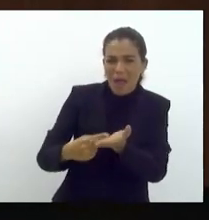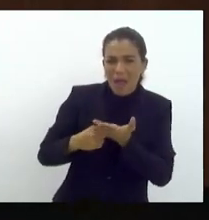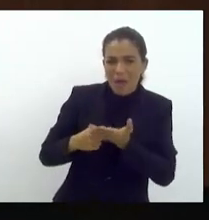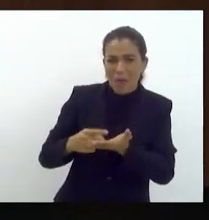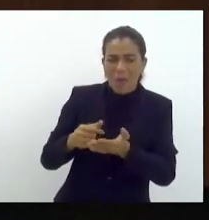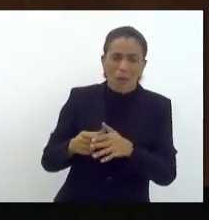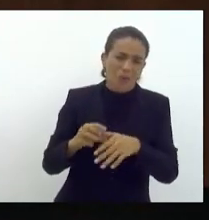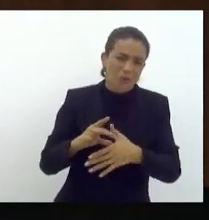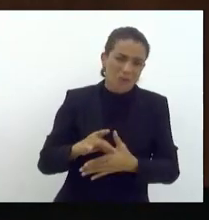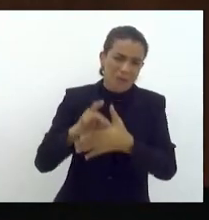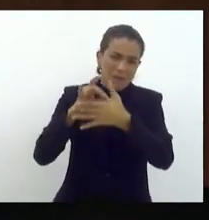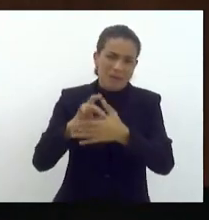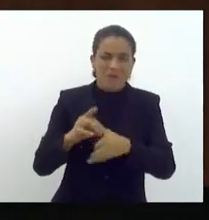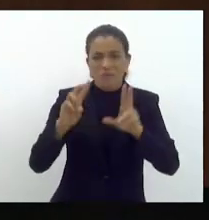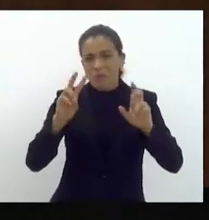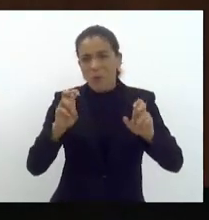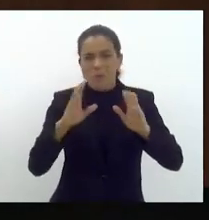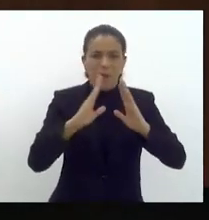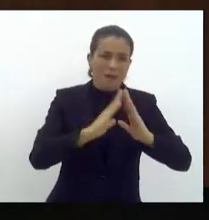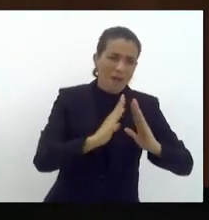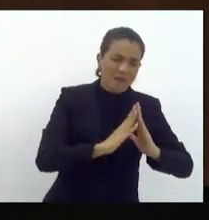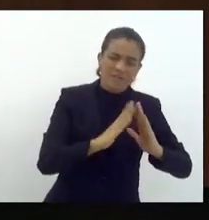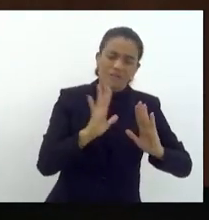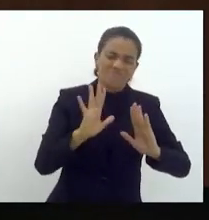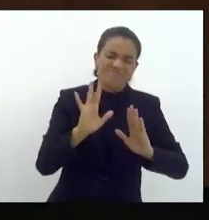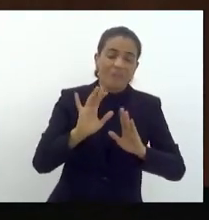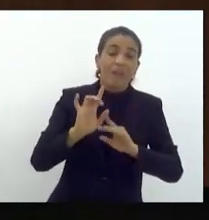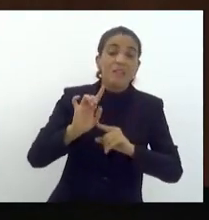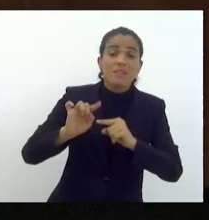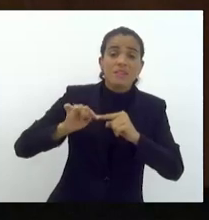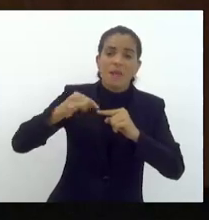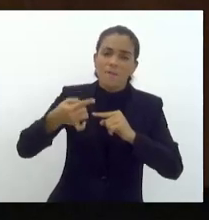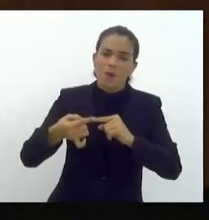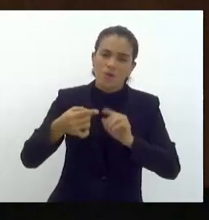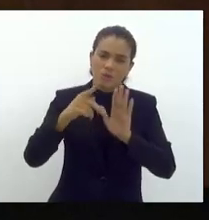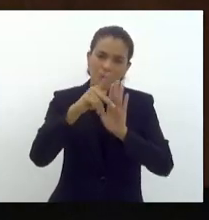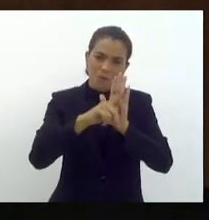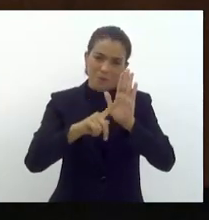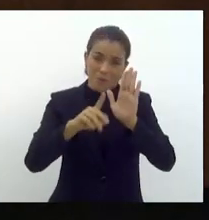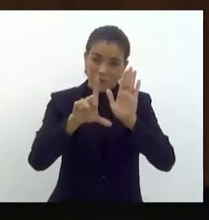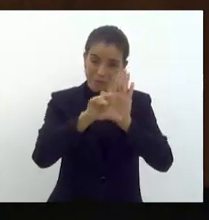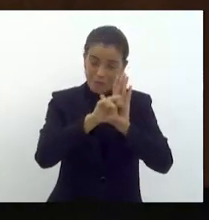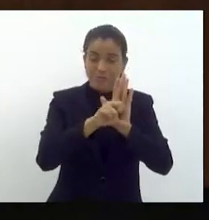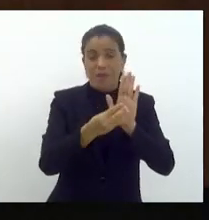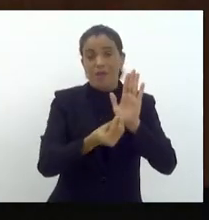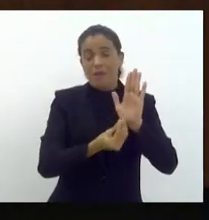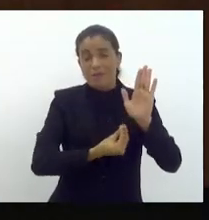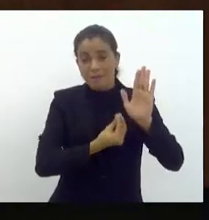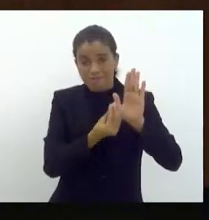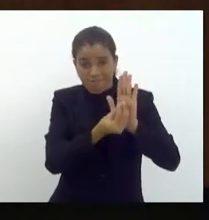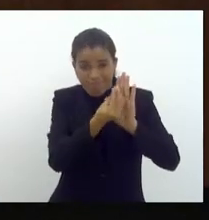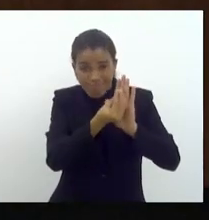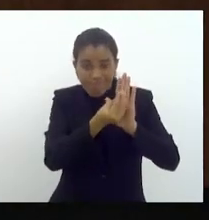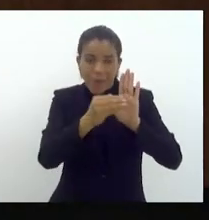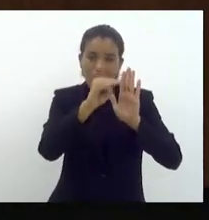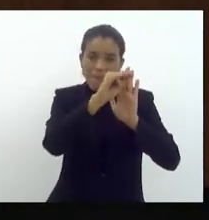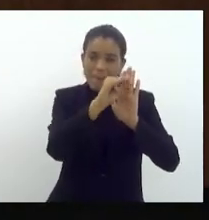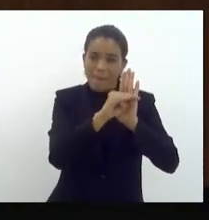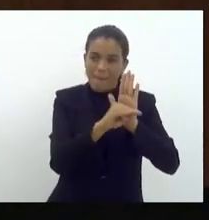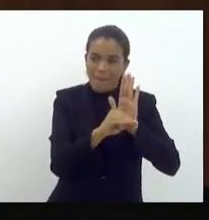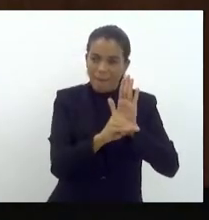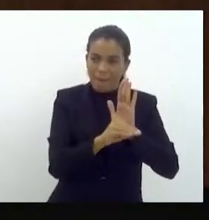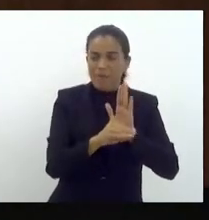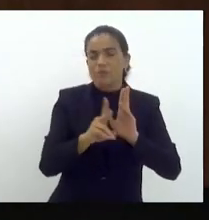da liderança questão Habitacional eu vou me pronunciar quando esse projeto entrarem em pauta com certeza eu vou me pronunciar